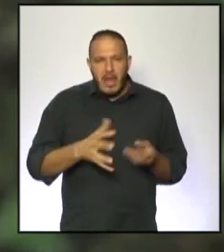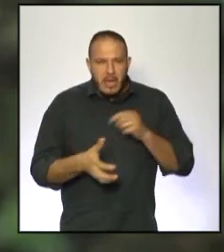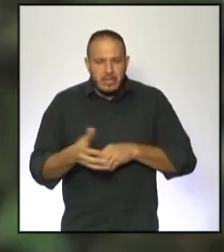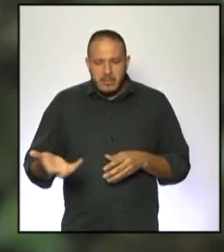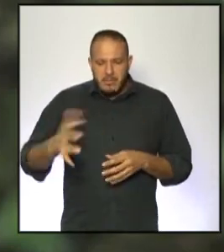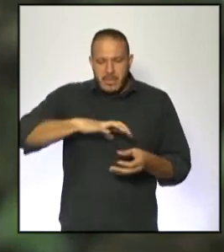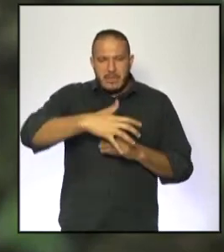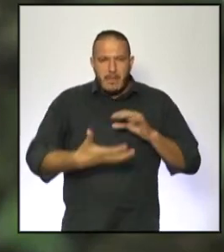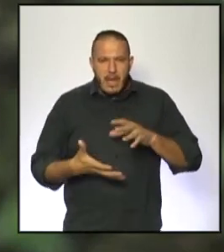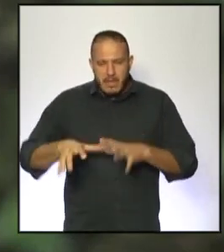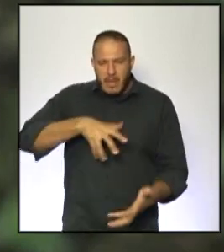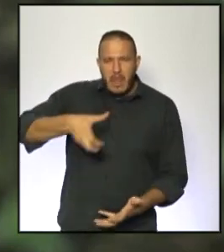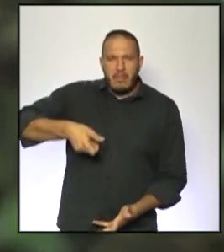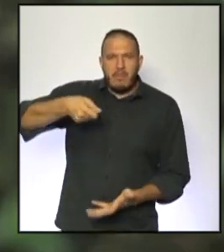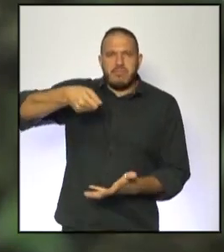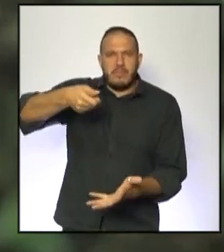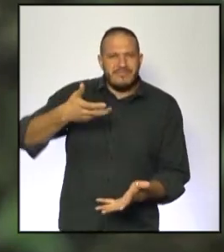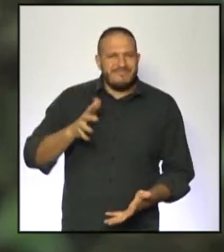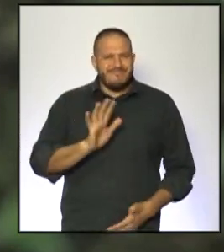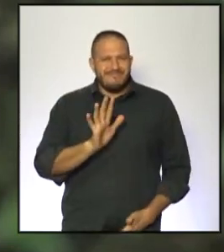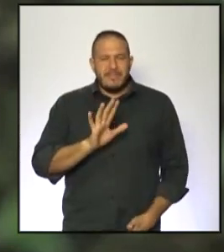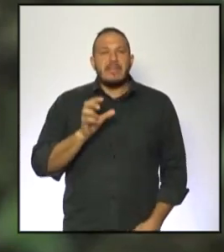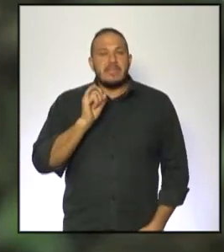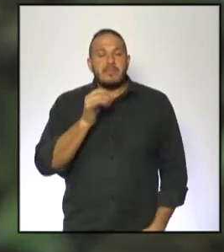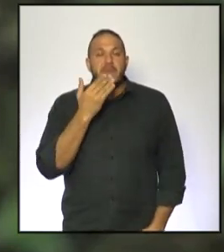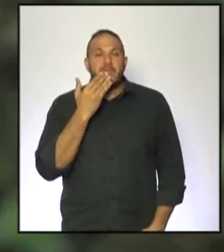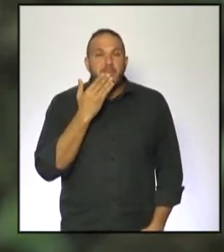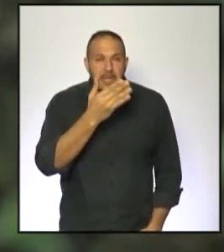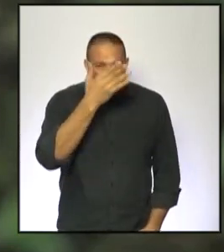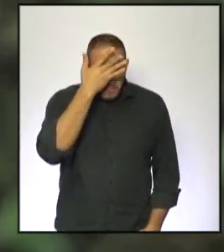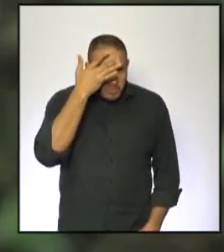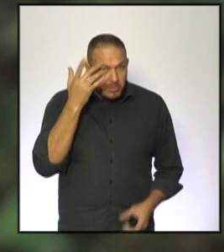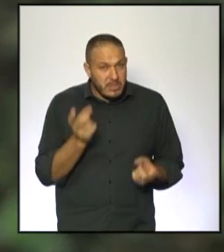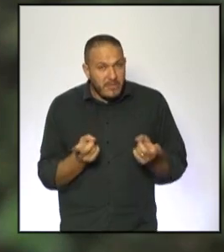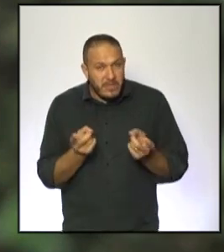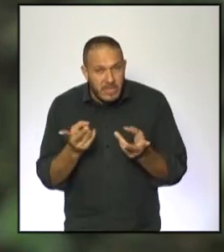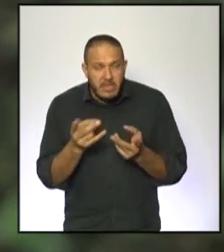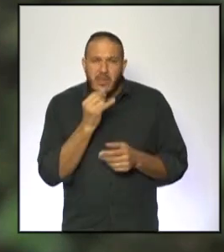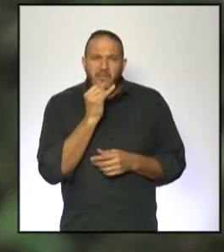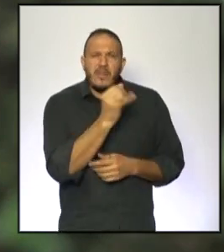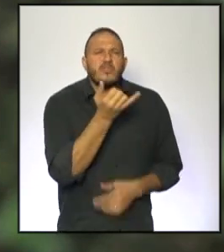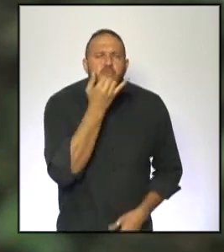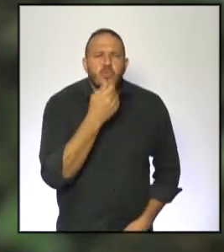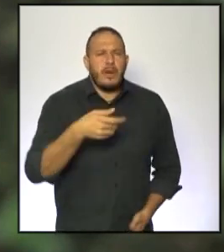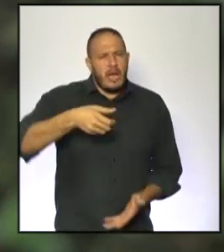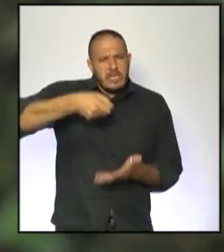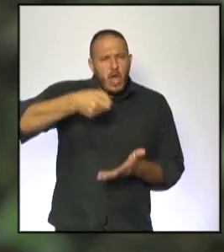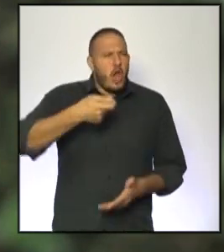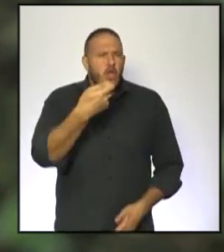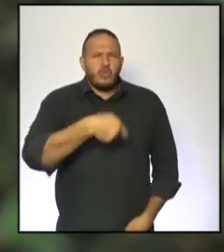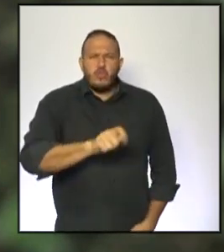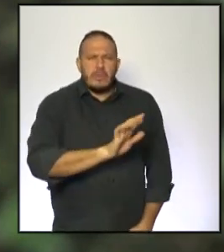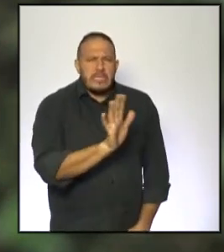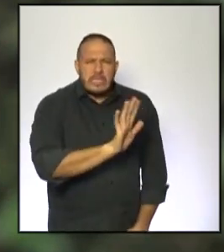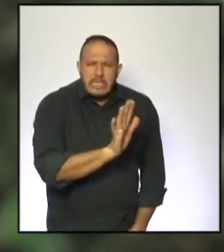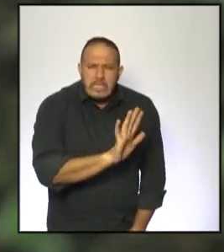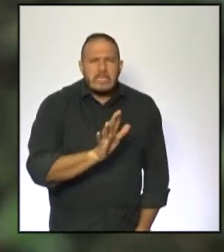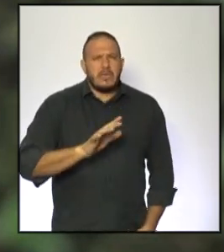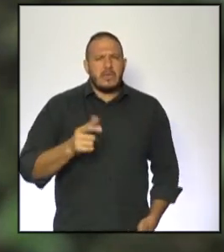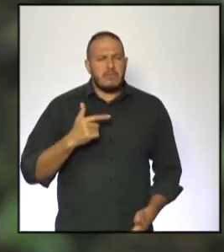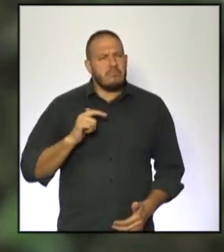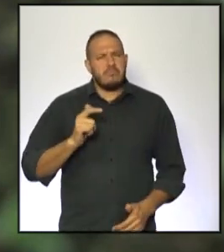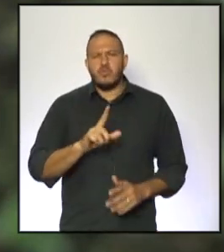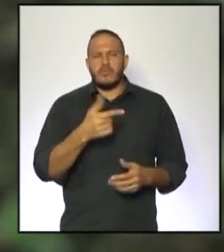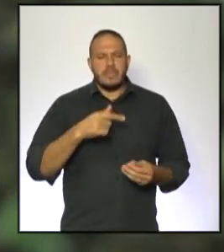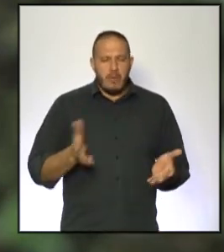embalagem. Se for o caso, peça para o vendedor, diga para ele, não precisa da sacolinha, não precisa da sacola, não precisa